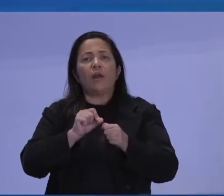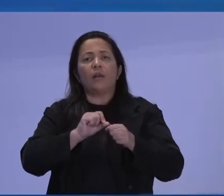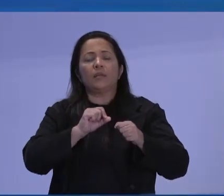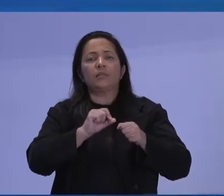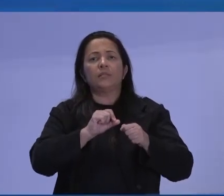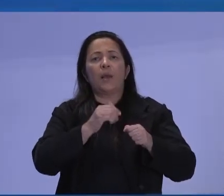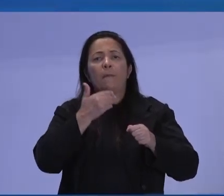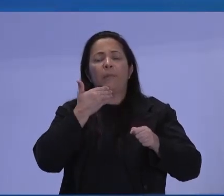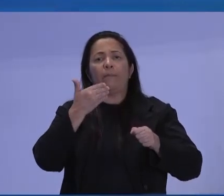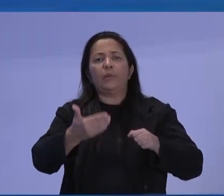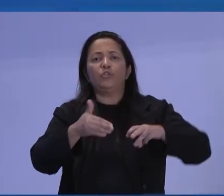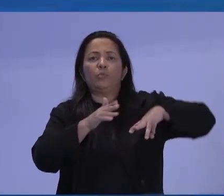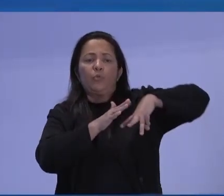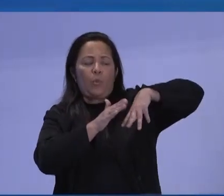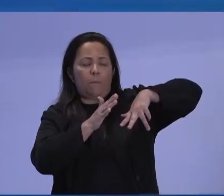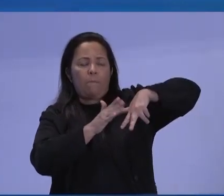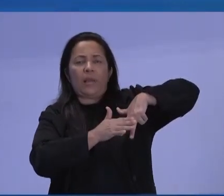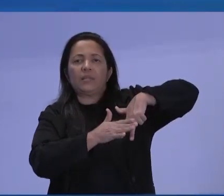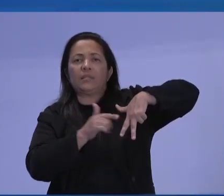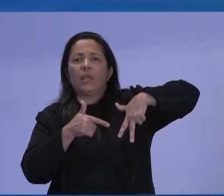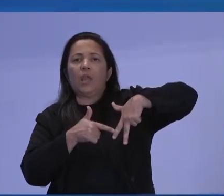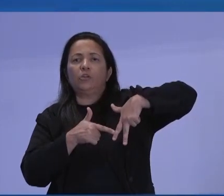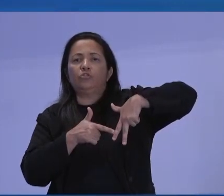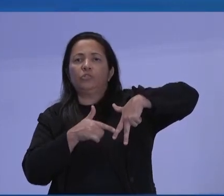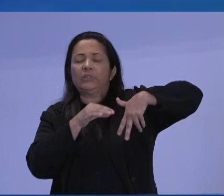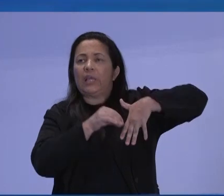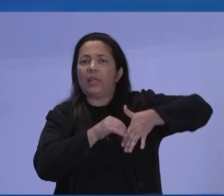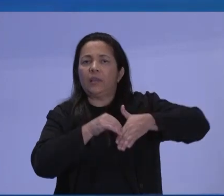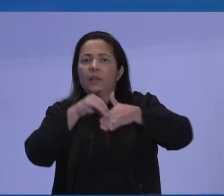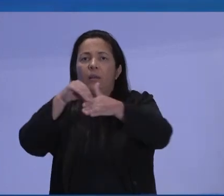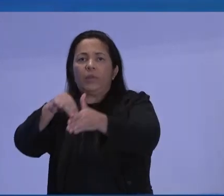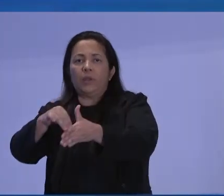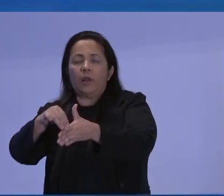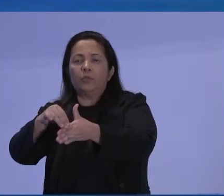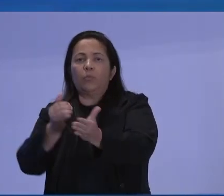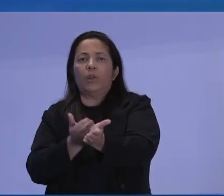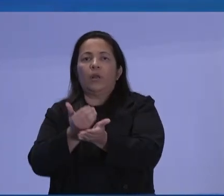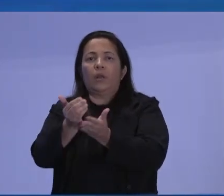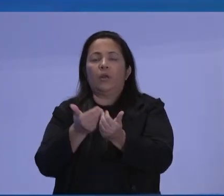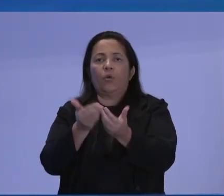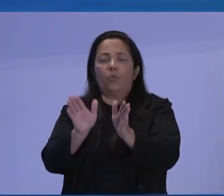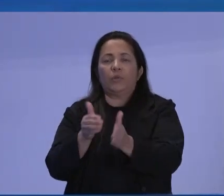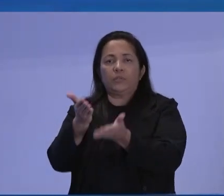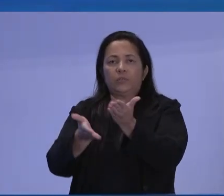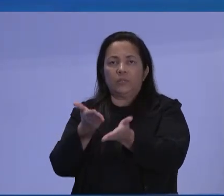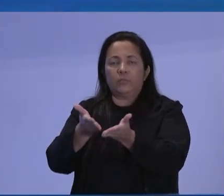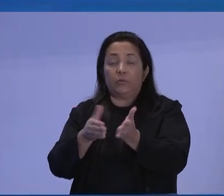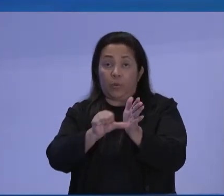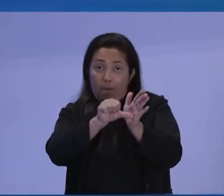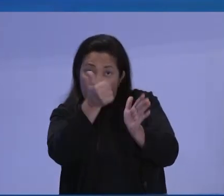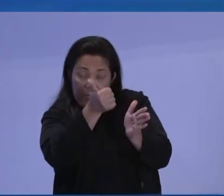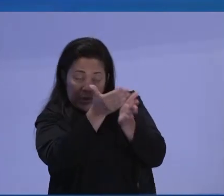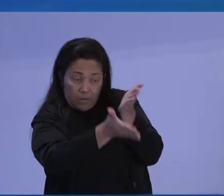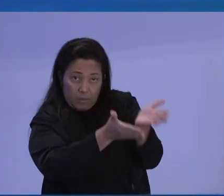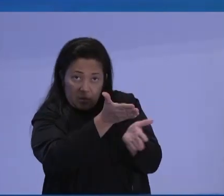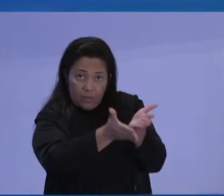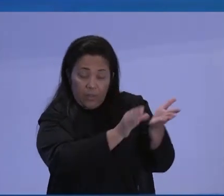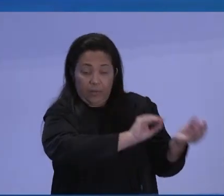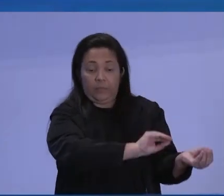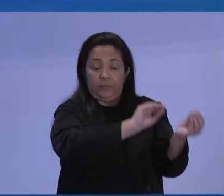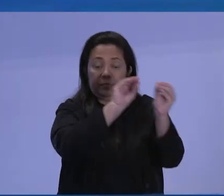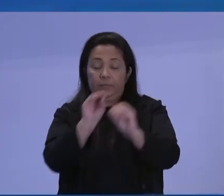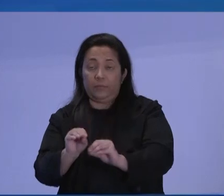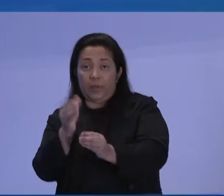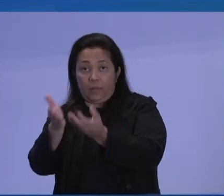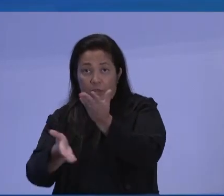deu entrada nas unidades básicas de saúde? Então, da atenção primária para a atenção